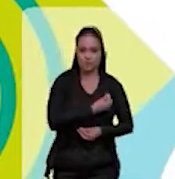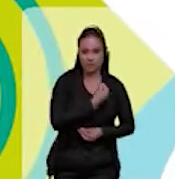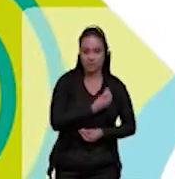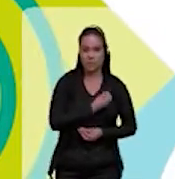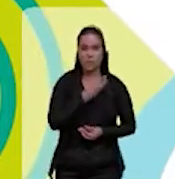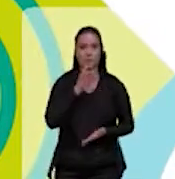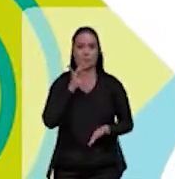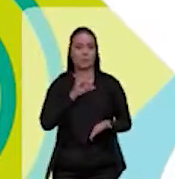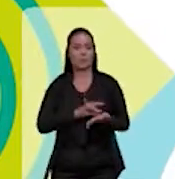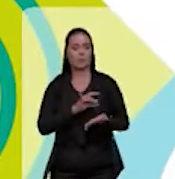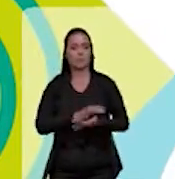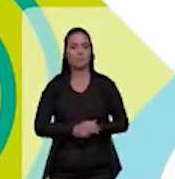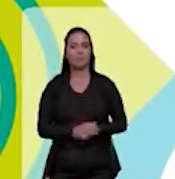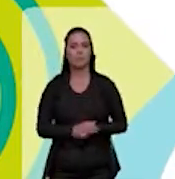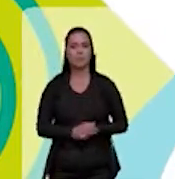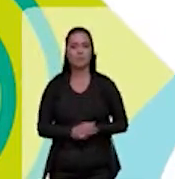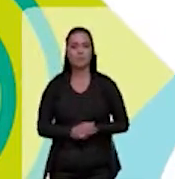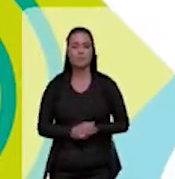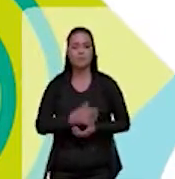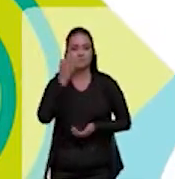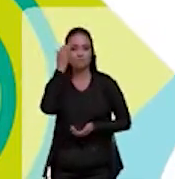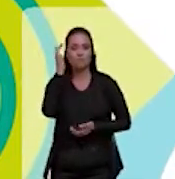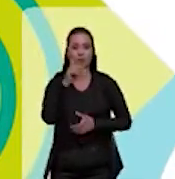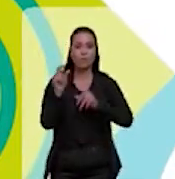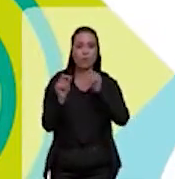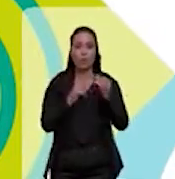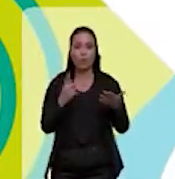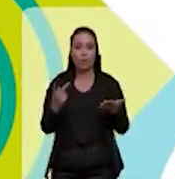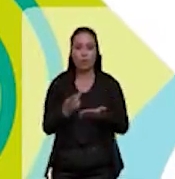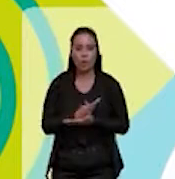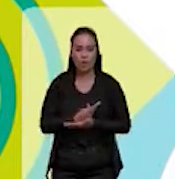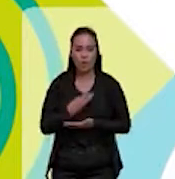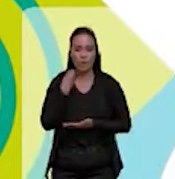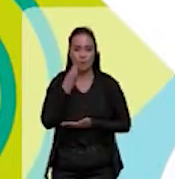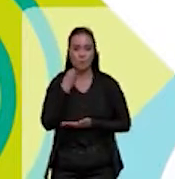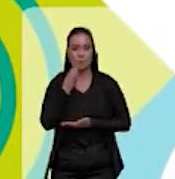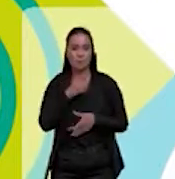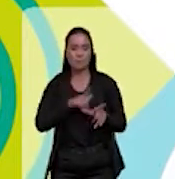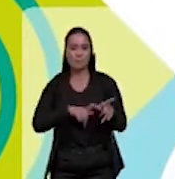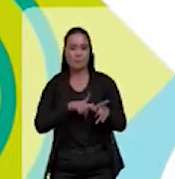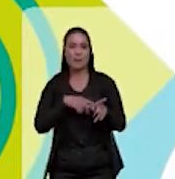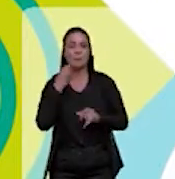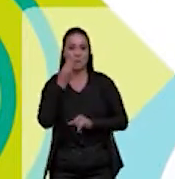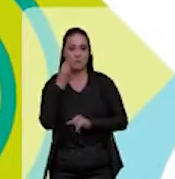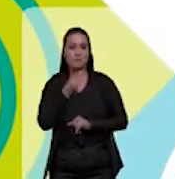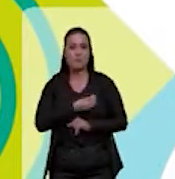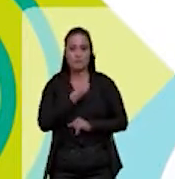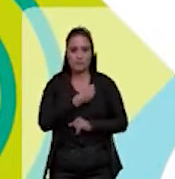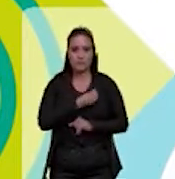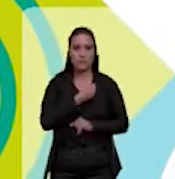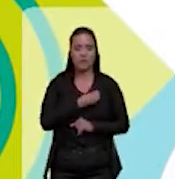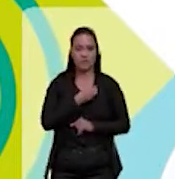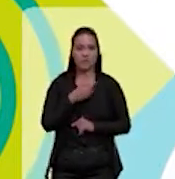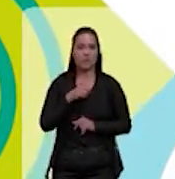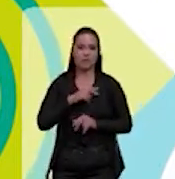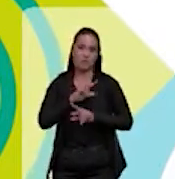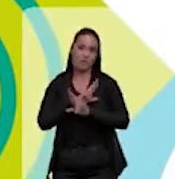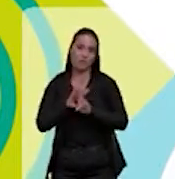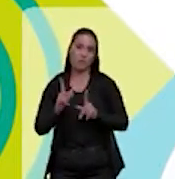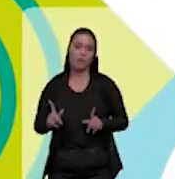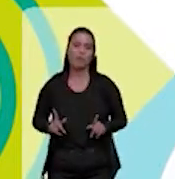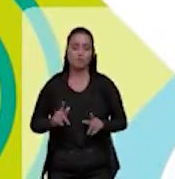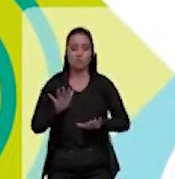plenamente daí conclui-se entre outras coisas que a experiência das letras e a experiência da vida embora sendo